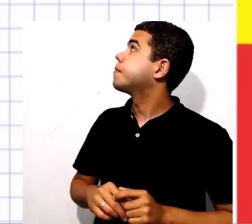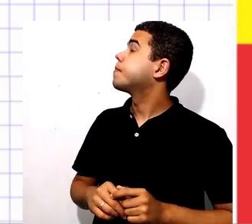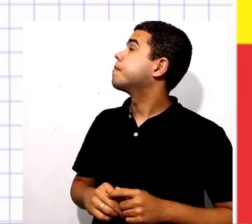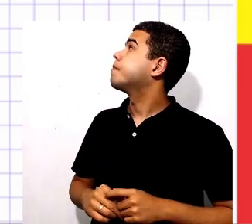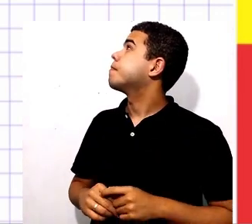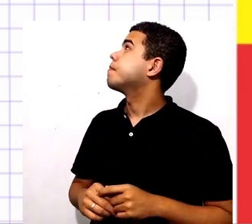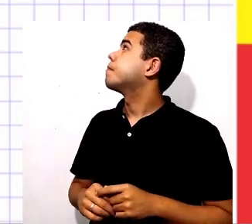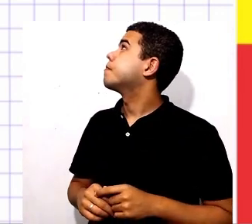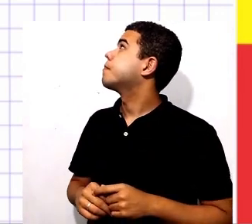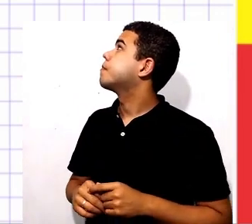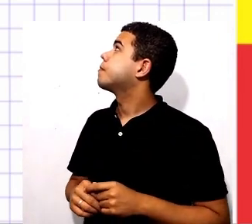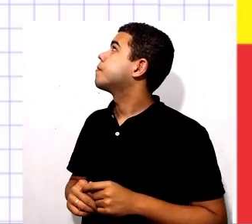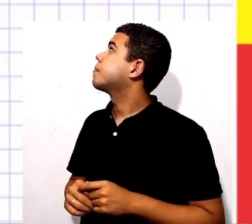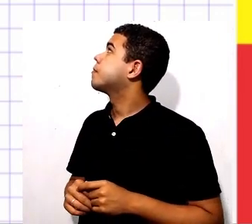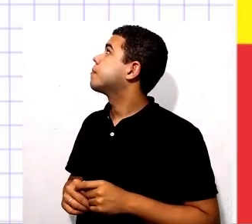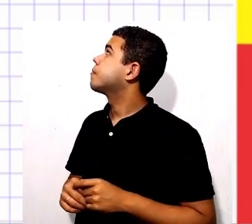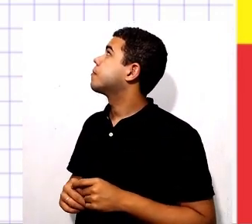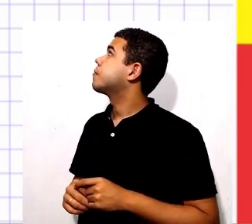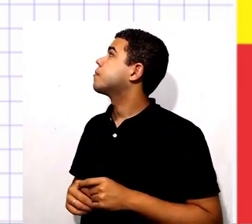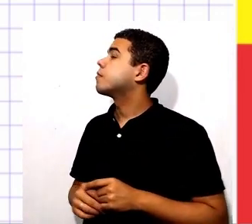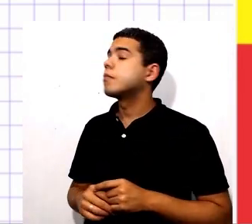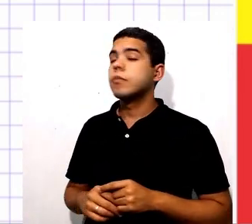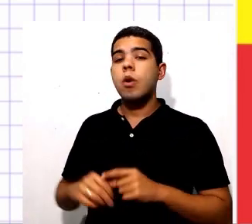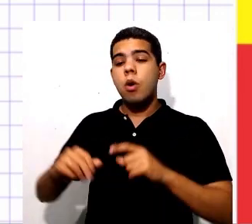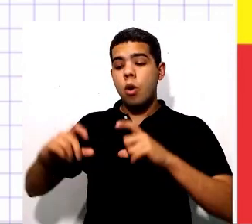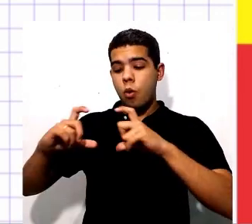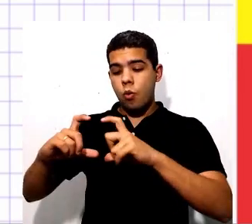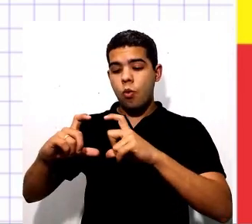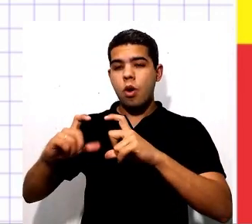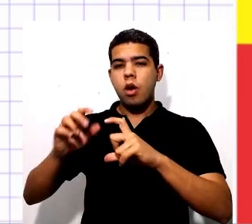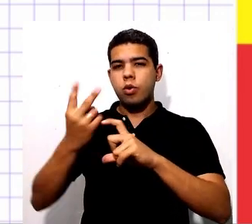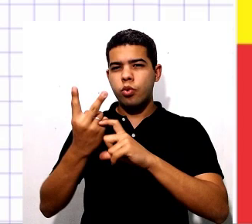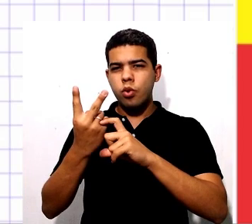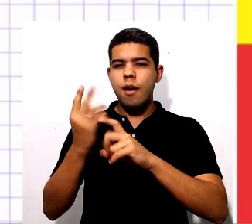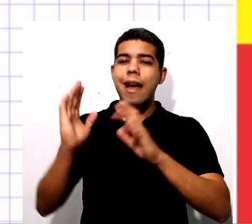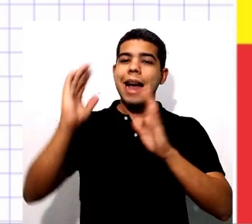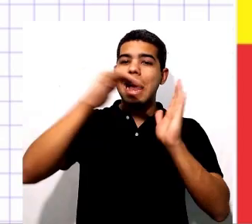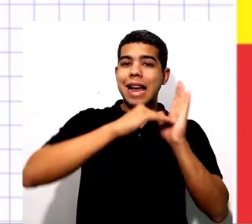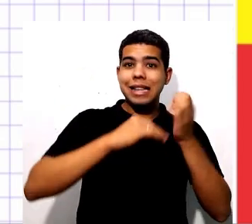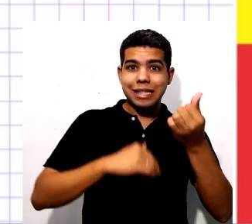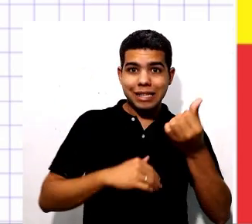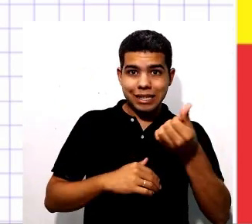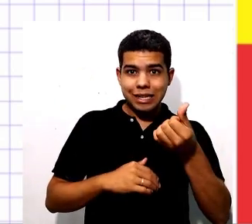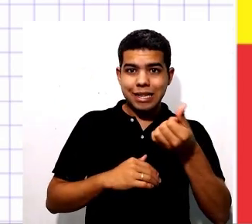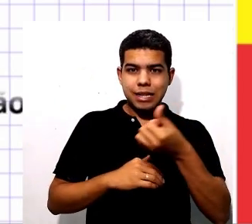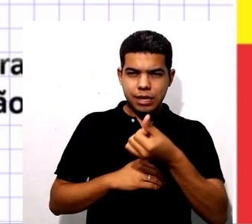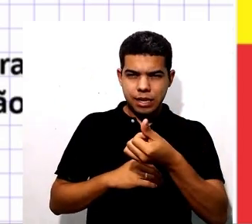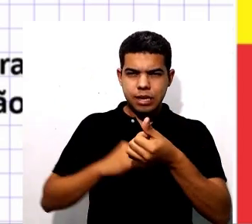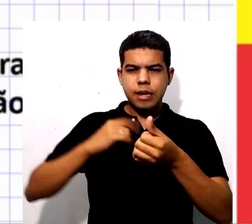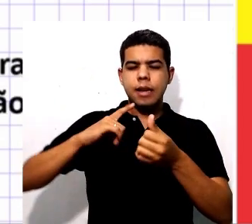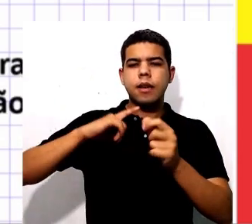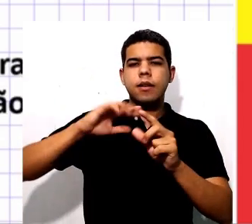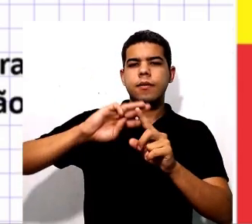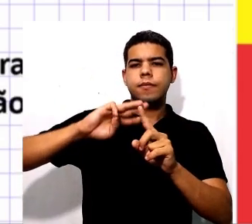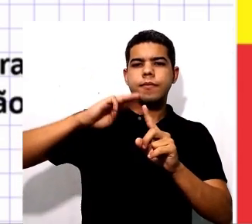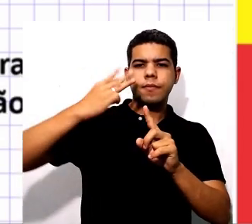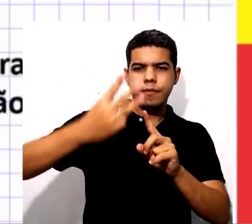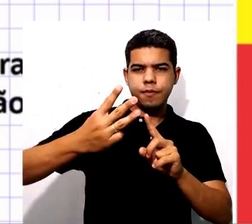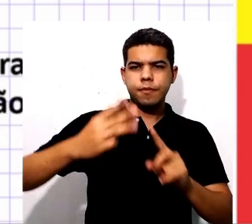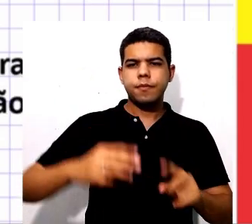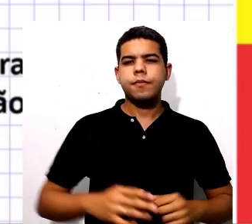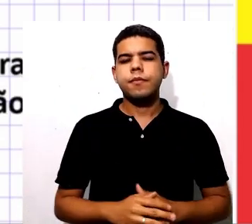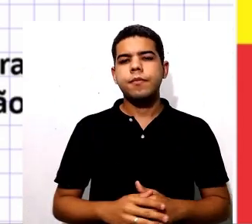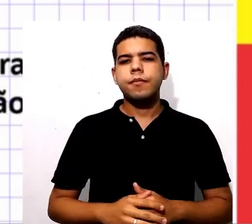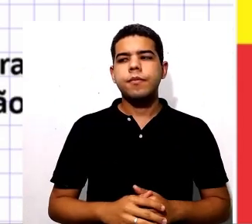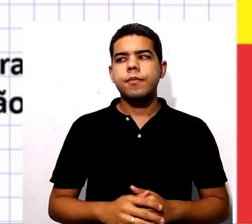a um quadrado de lado 6, irão triplicar. Então, os lados vão ser multiplicados por 3. Então, veja aí que se um